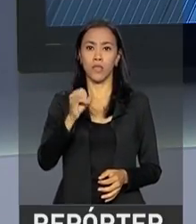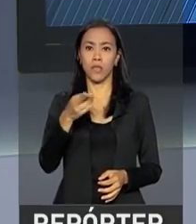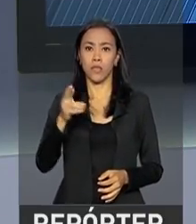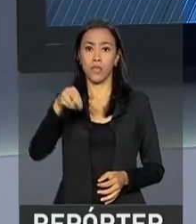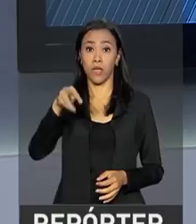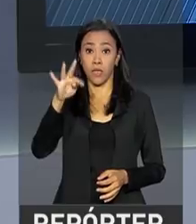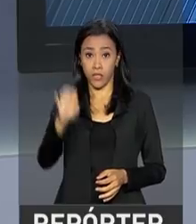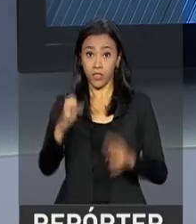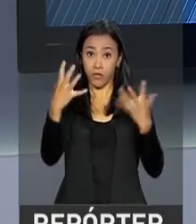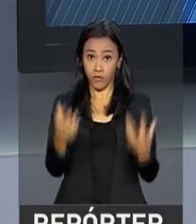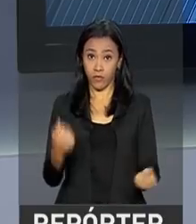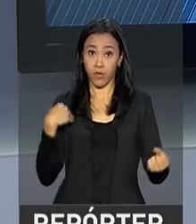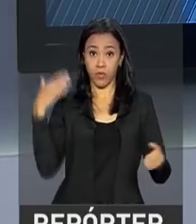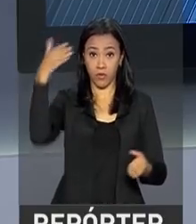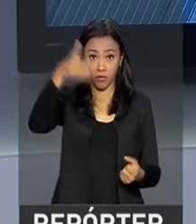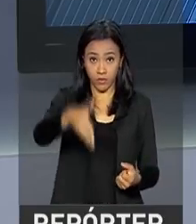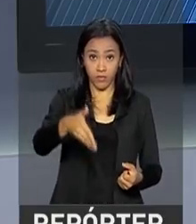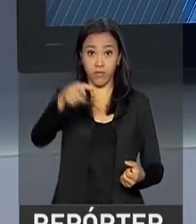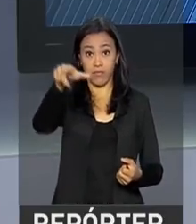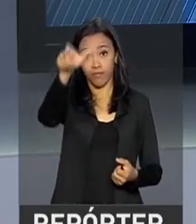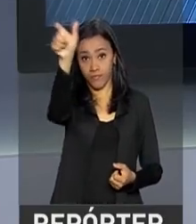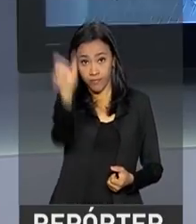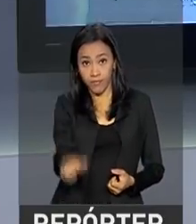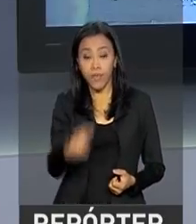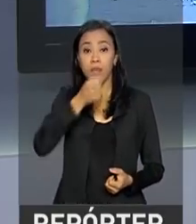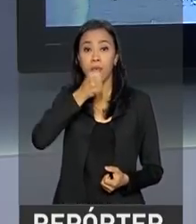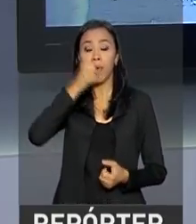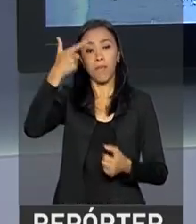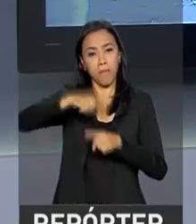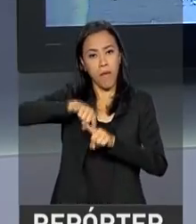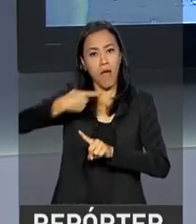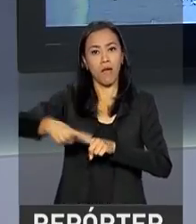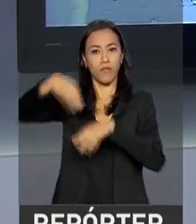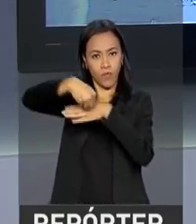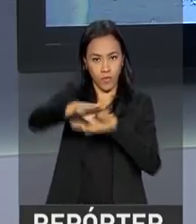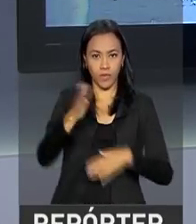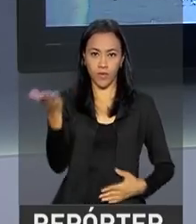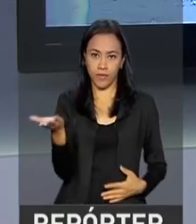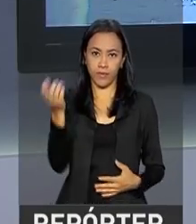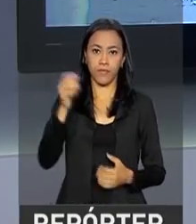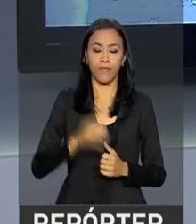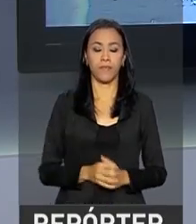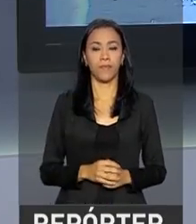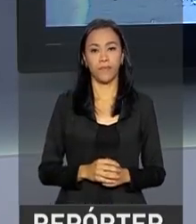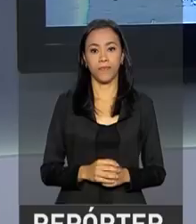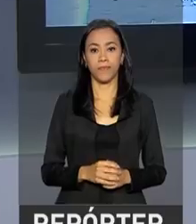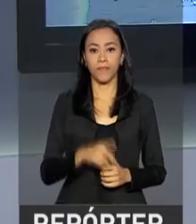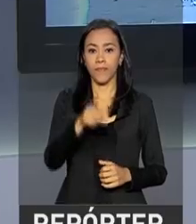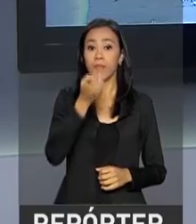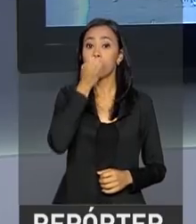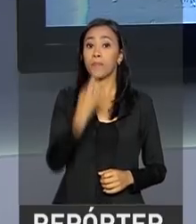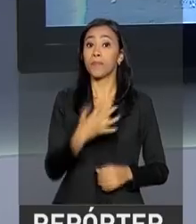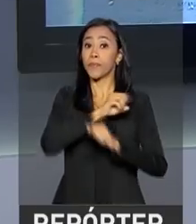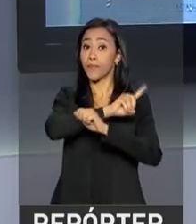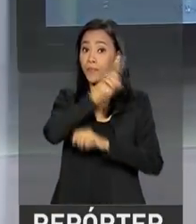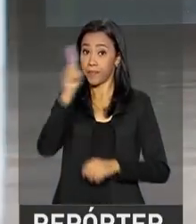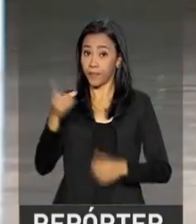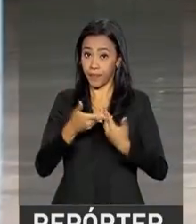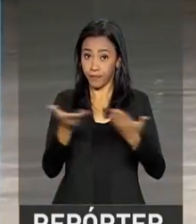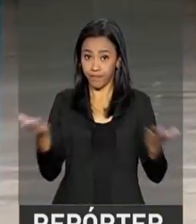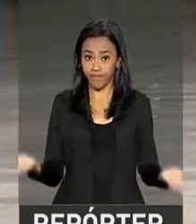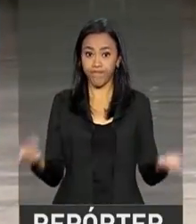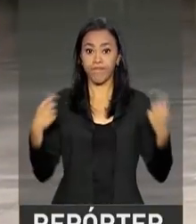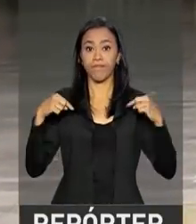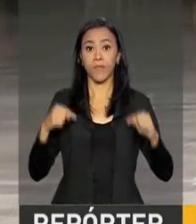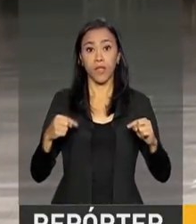falar com a repórter beatriz albuquerque que tem mais informações 6 3 bom dia caro ao bom dia a todos presente ainda